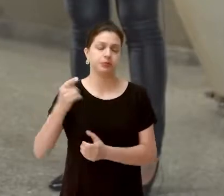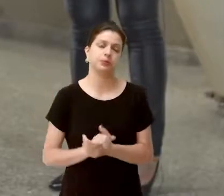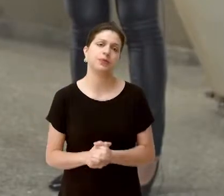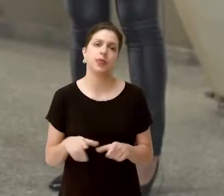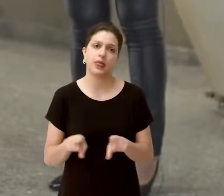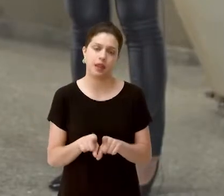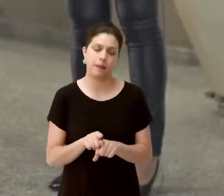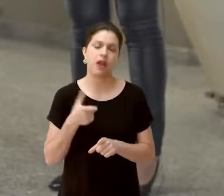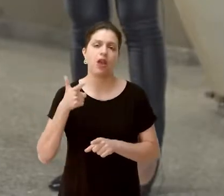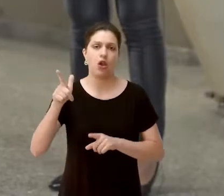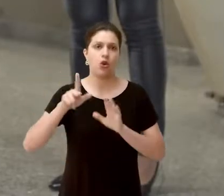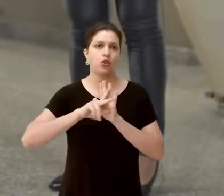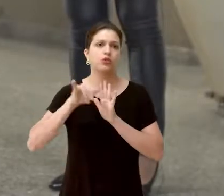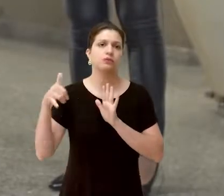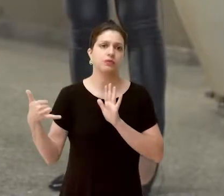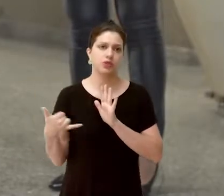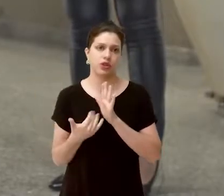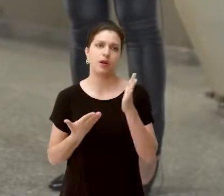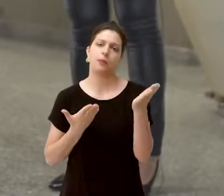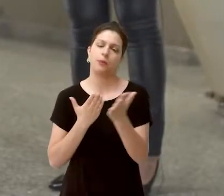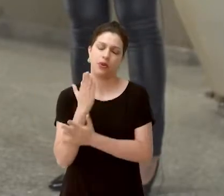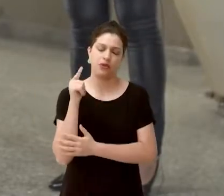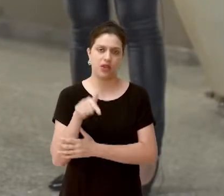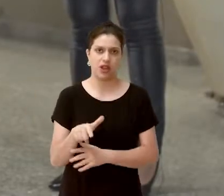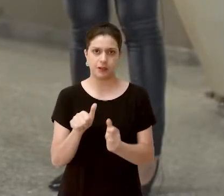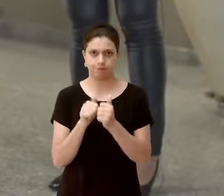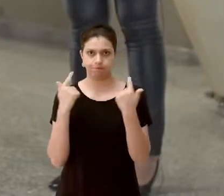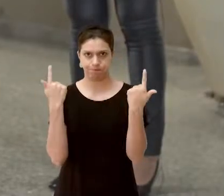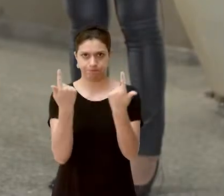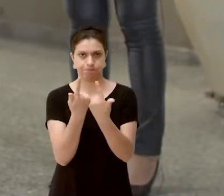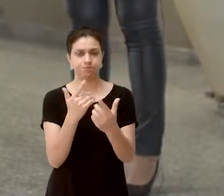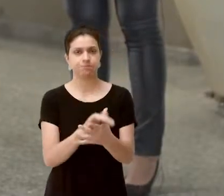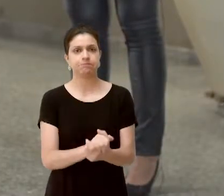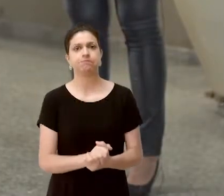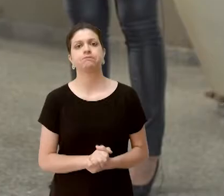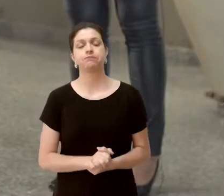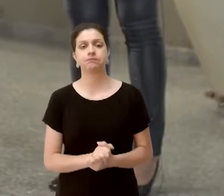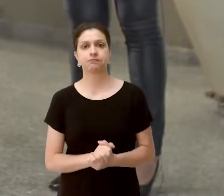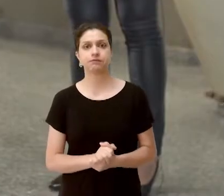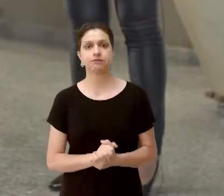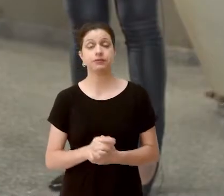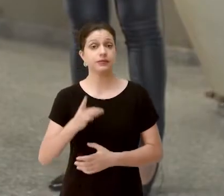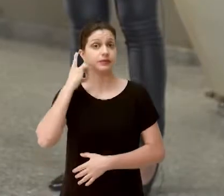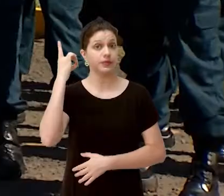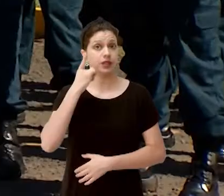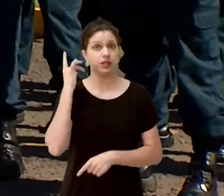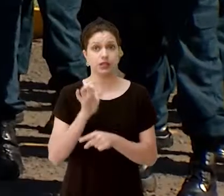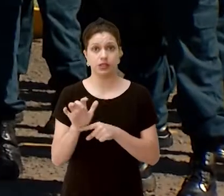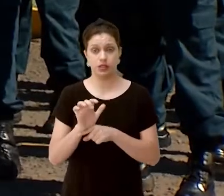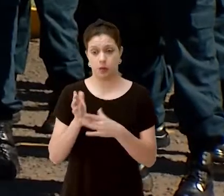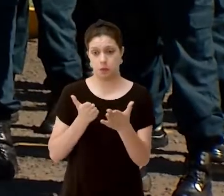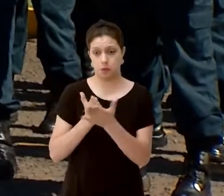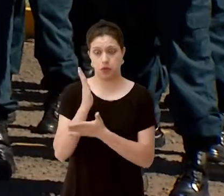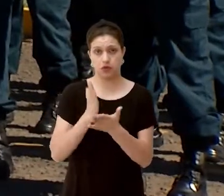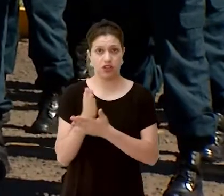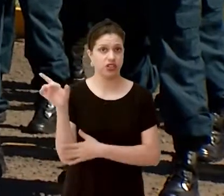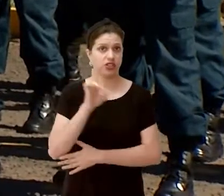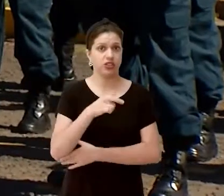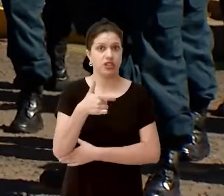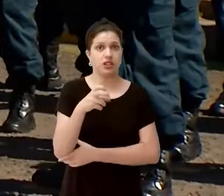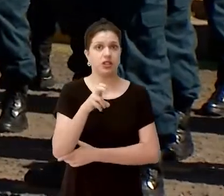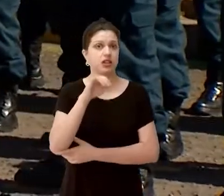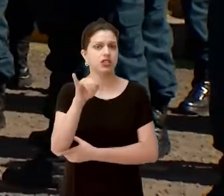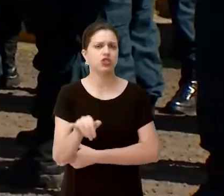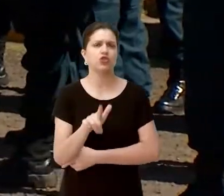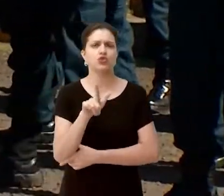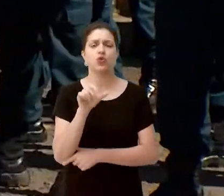dela, outros projetos também foram aprovados aqui na Assembleia Legislativa. Deputados estaduais